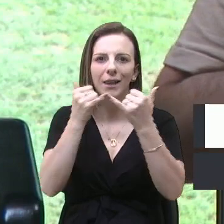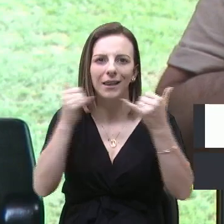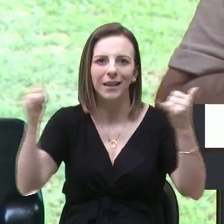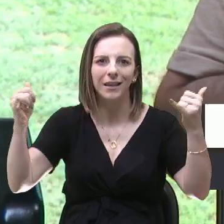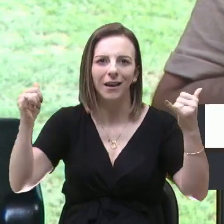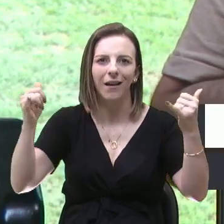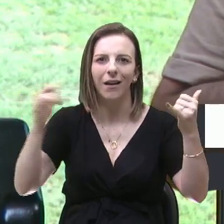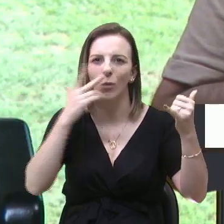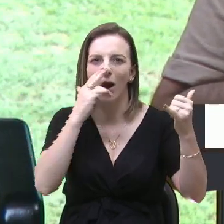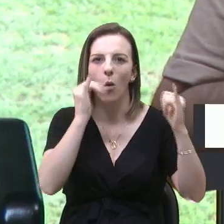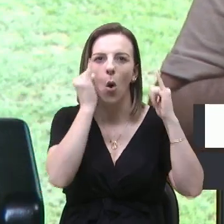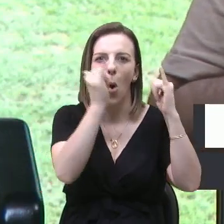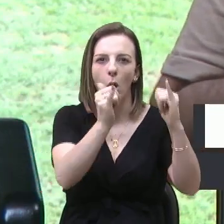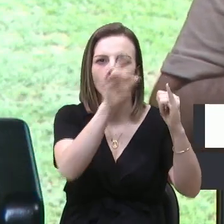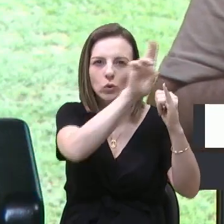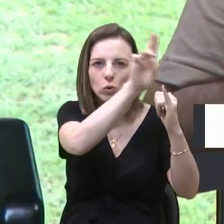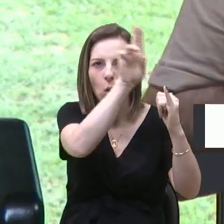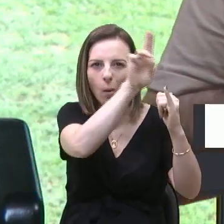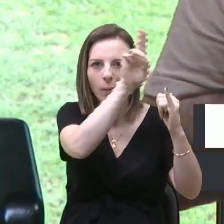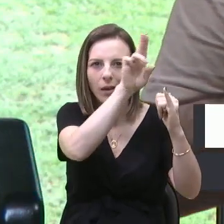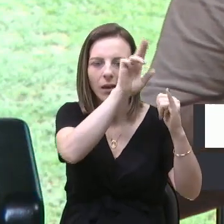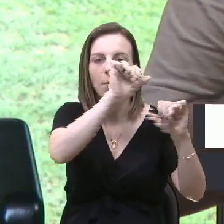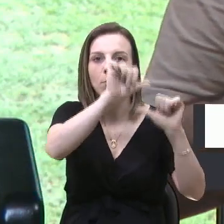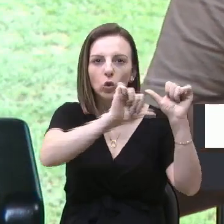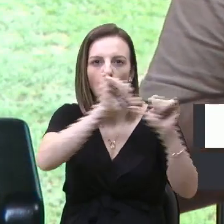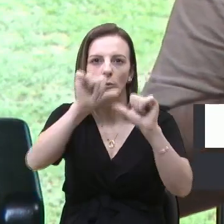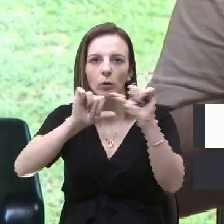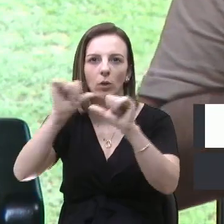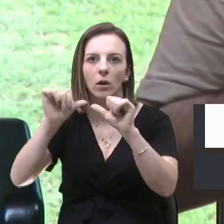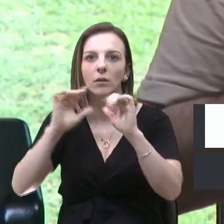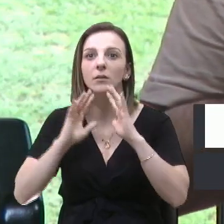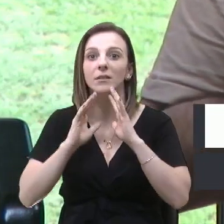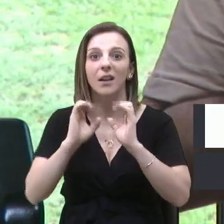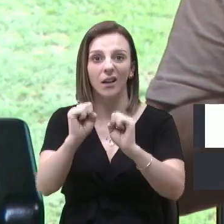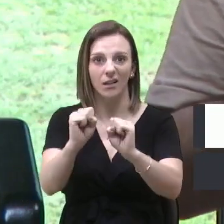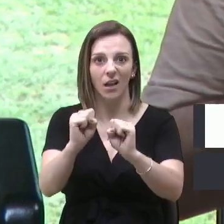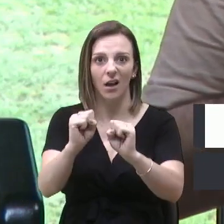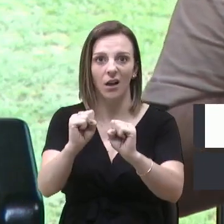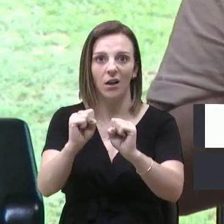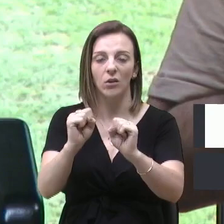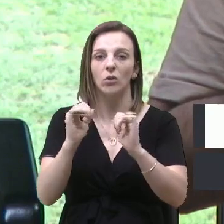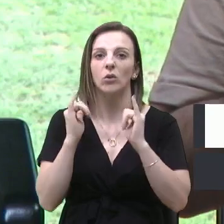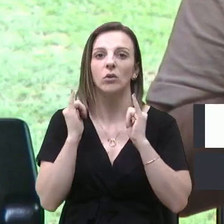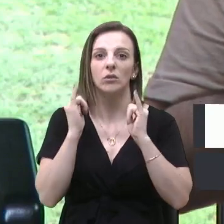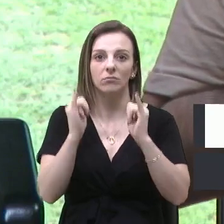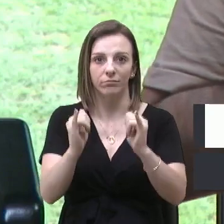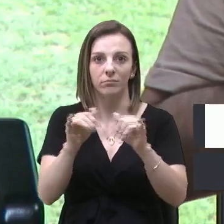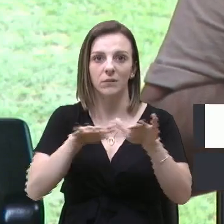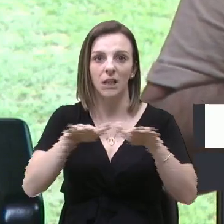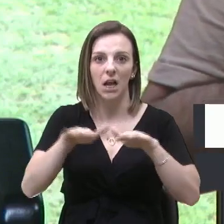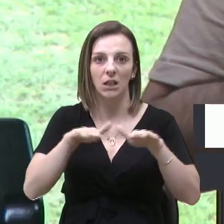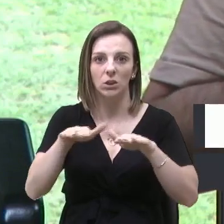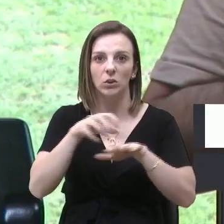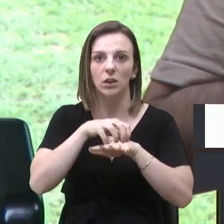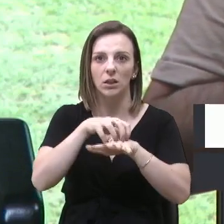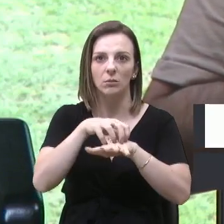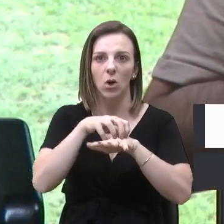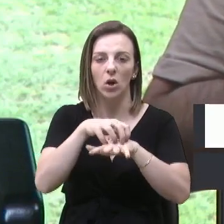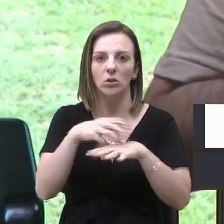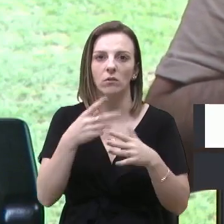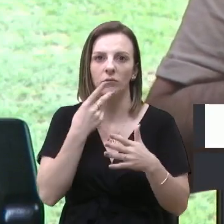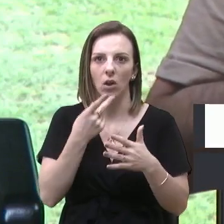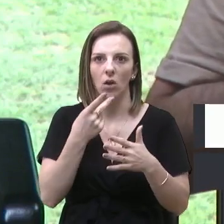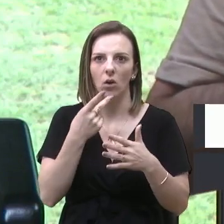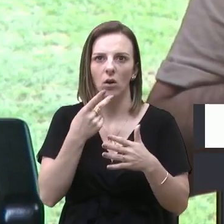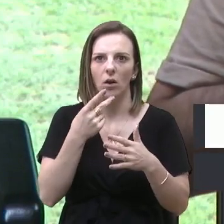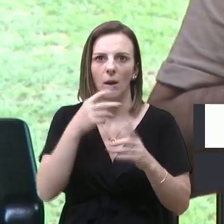responde nunca as mensagens, que é um secretário que do Trânsito, Transporte, Afonso, nunca responde nem as ligações, nem as mensagens. Se puder tirar as paradas da linha do